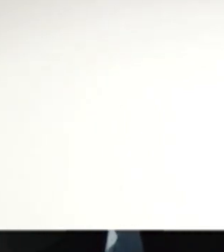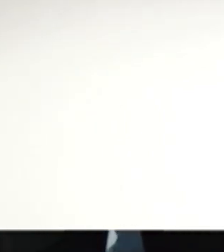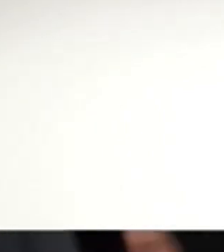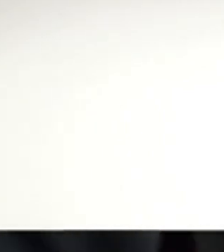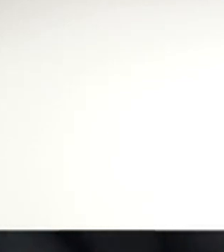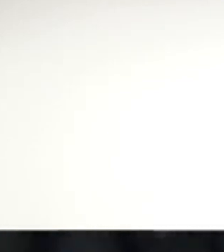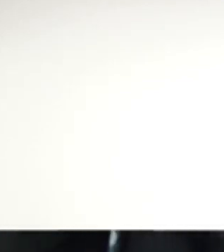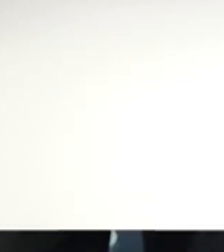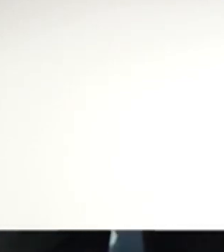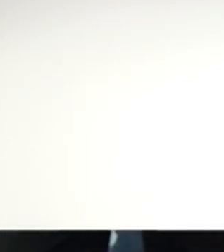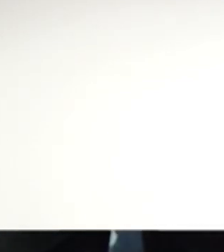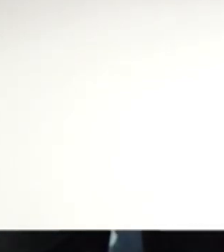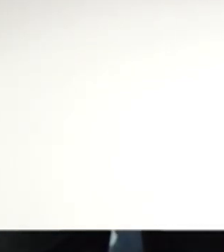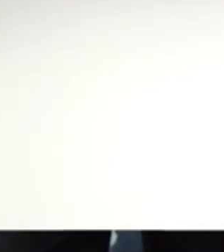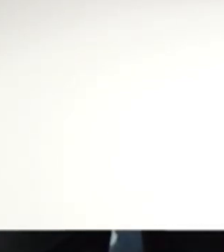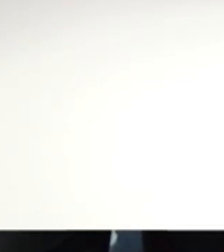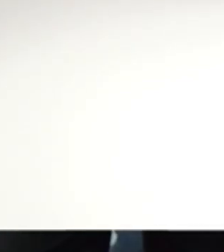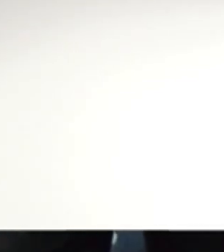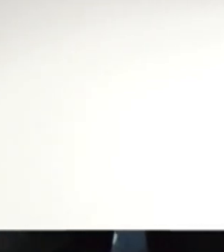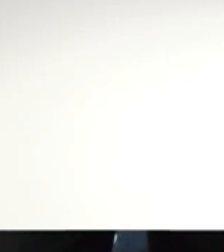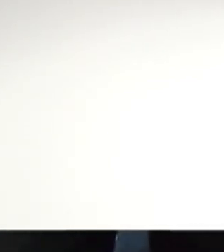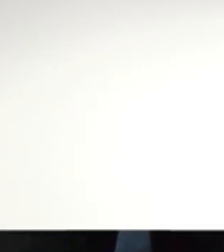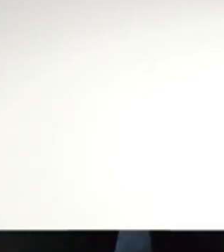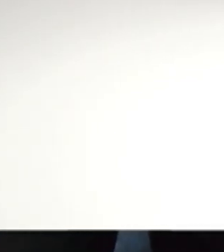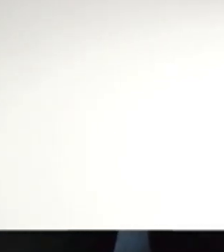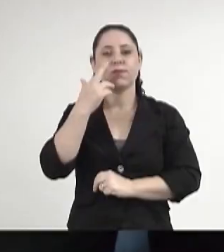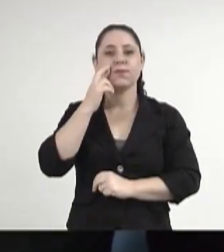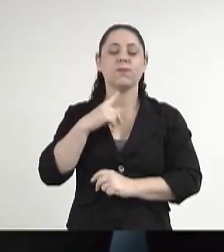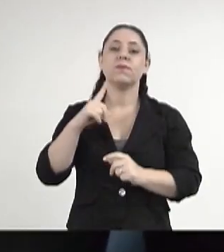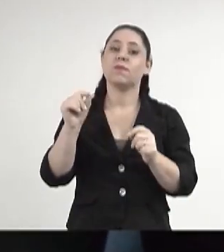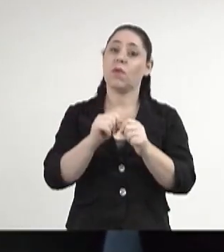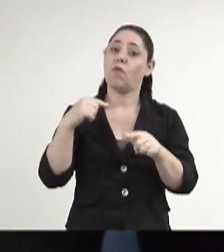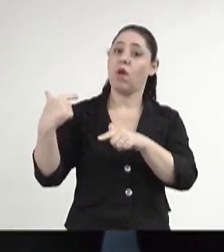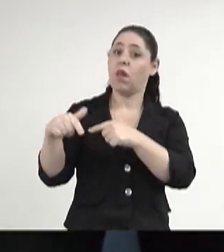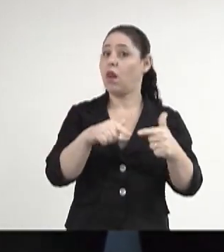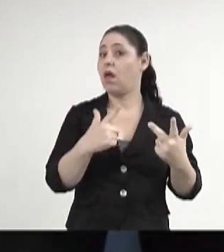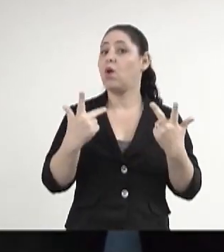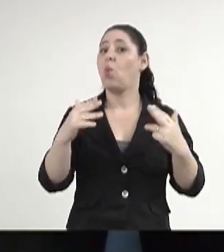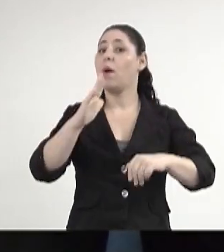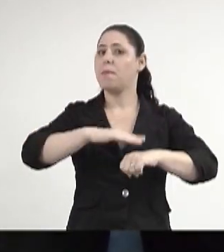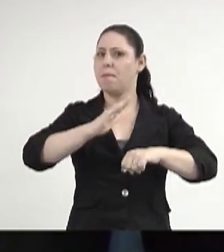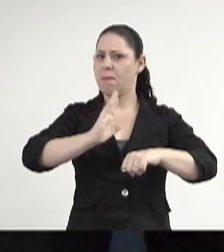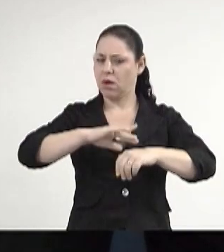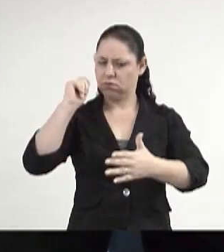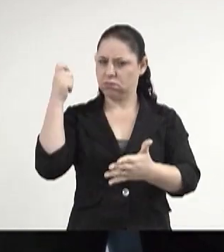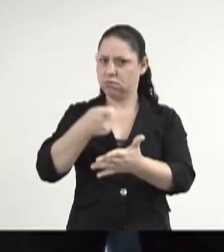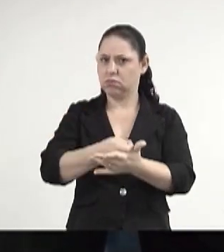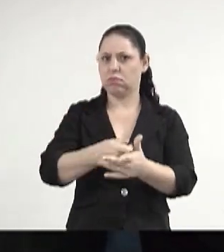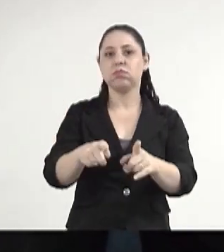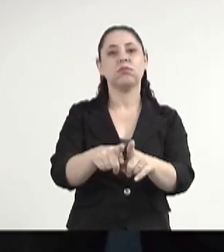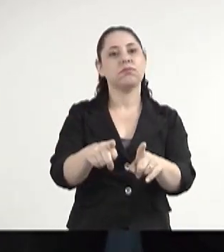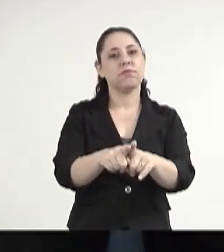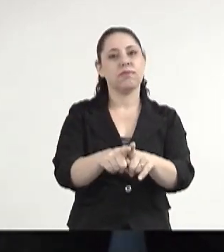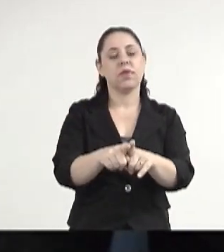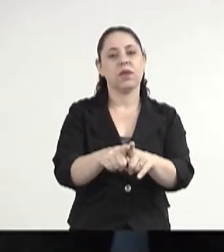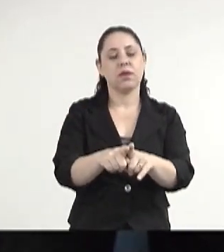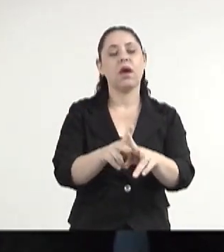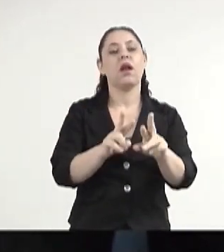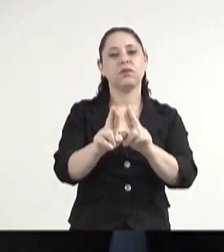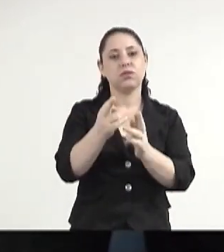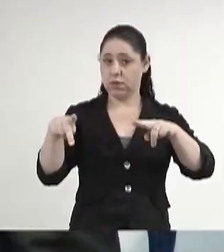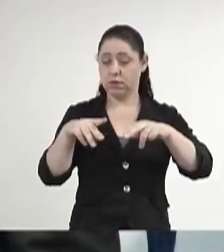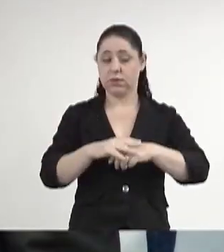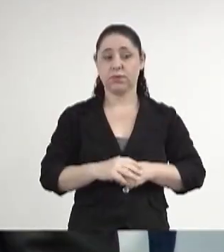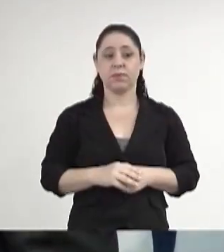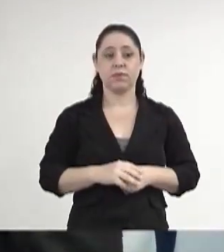encaminho essa indicação para que o governo do estado venha fazer um trabalho mais intensivo em relação a